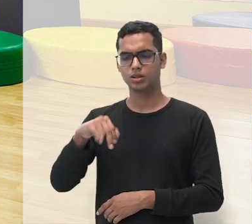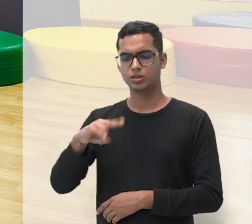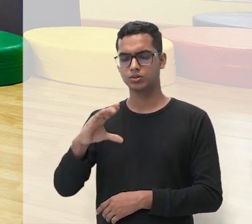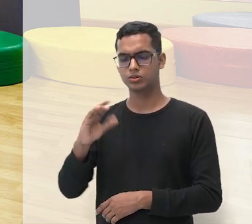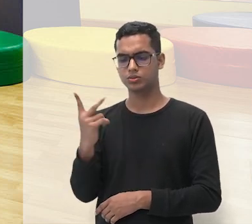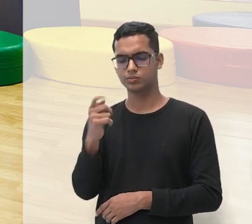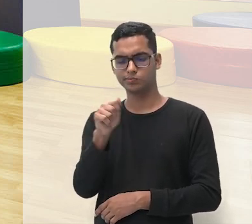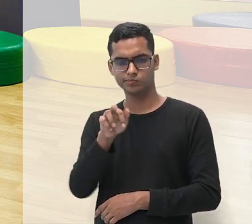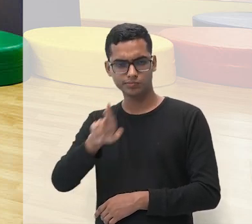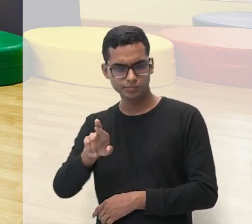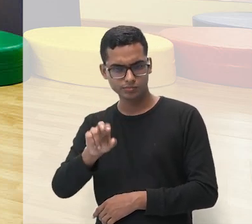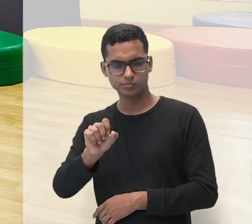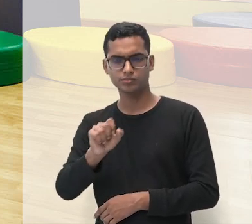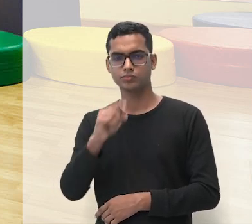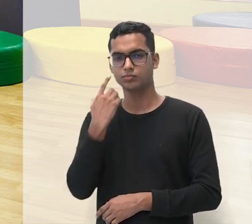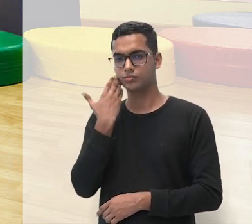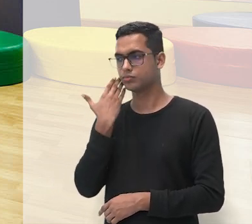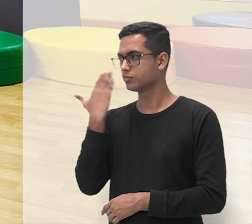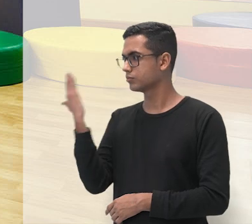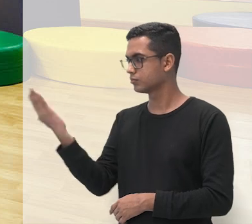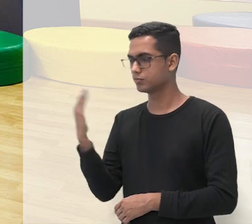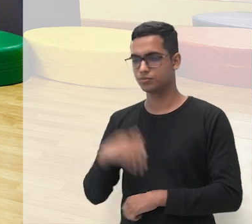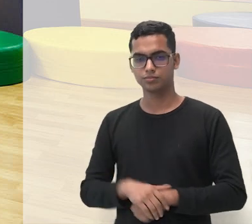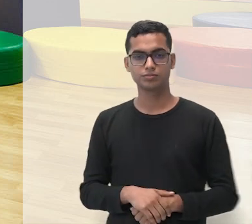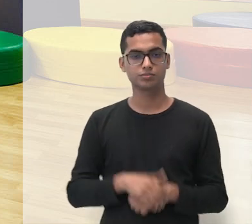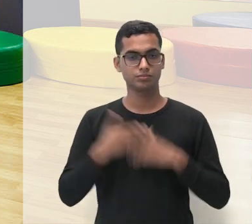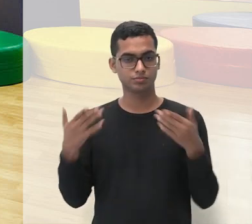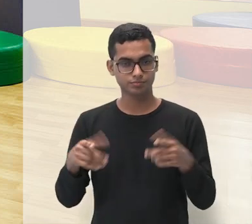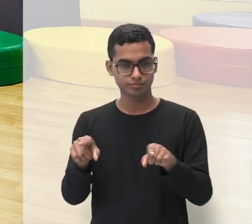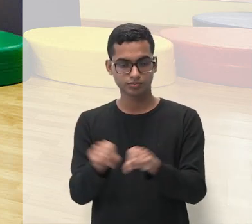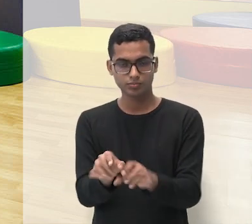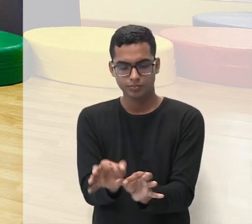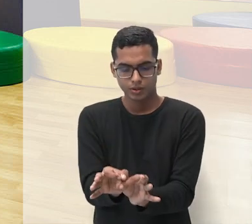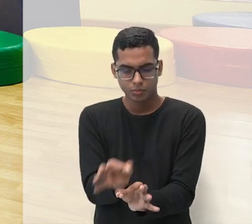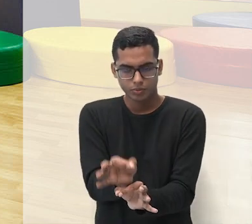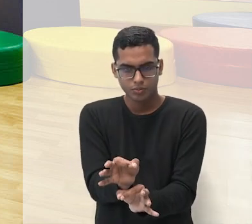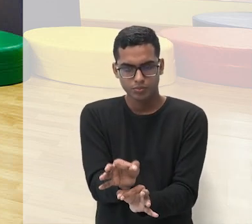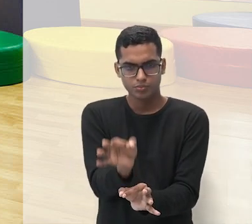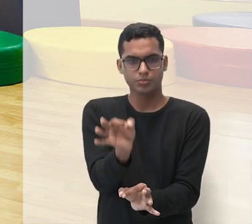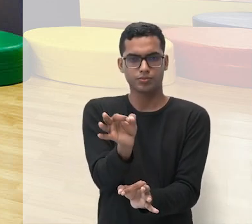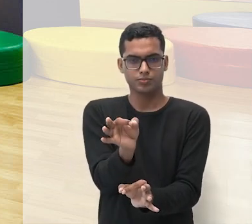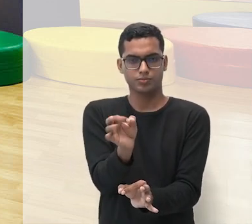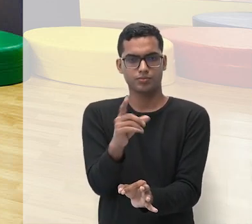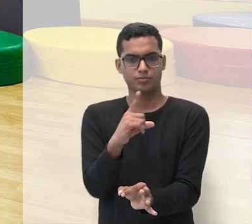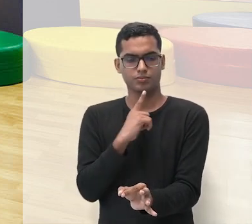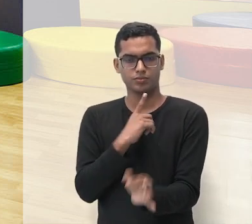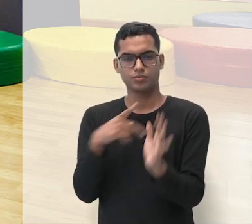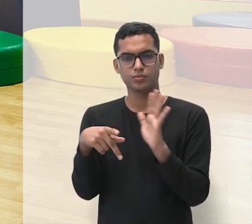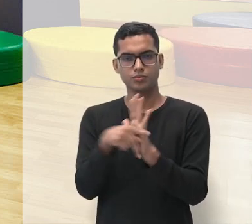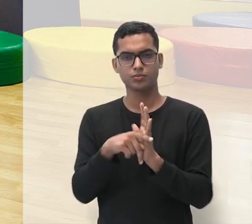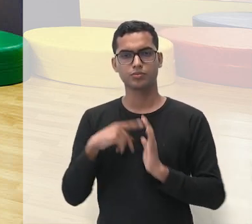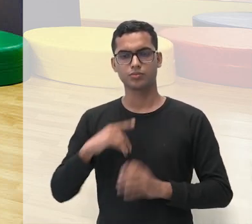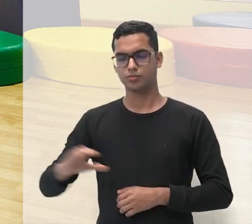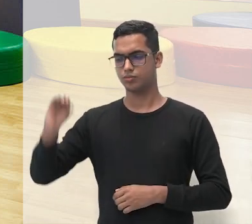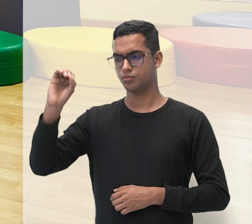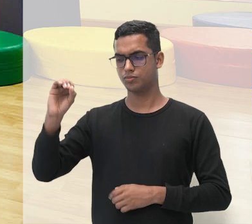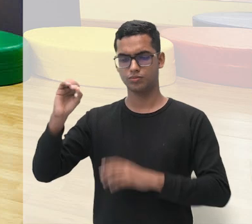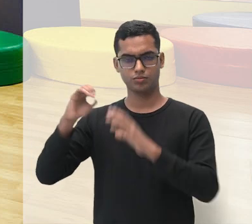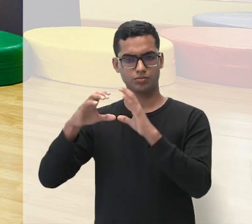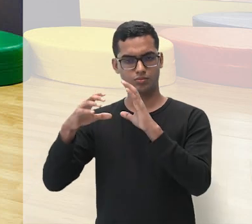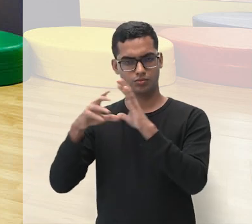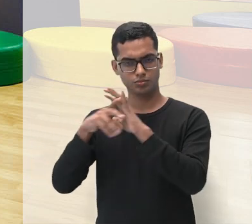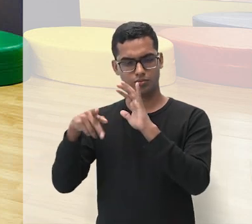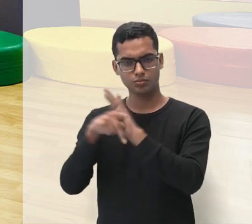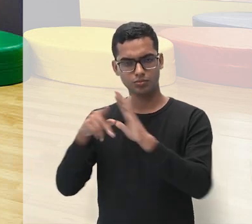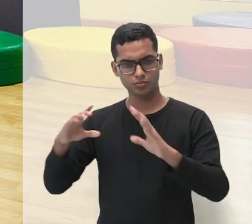Essas pinchas, elas são colocadas umas sobre as outras, né? E aí nós temos a presença de uma bola, como vocês estão vendo aqui, ó,